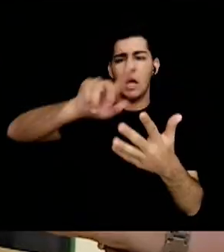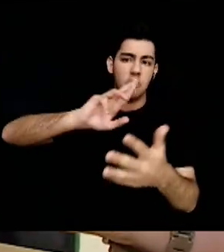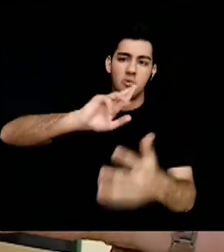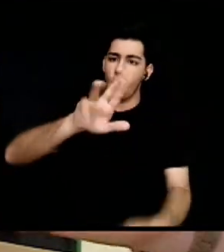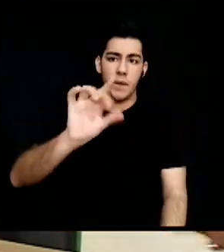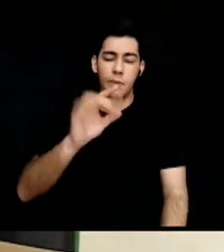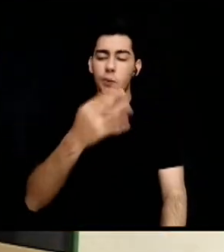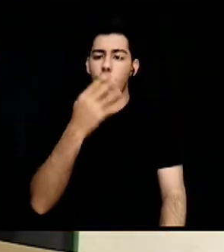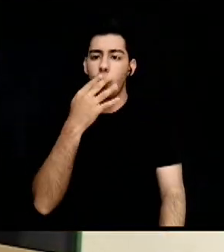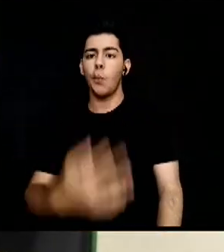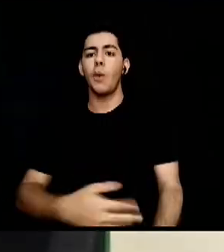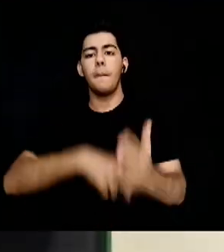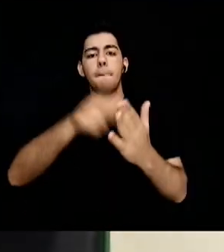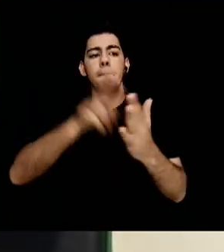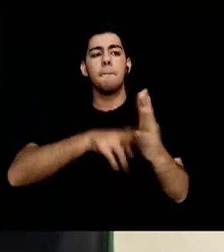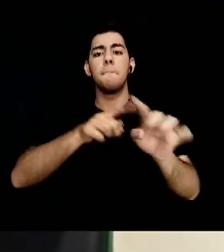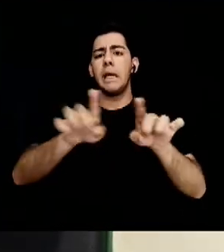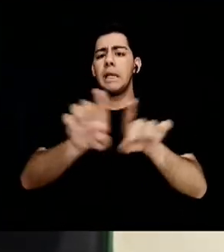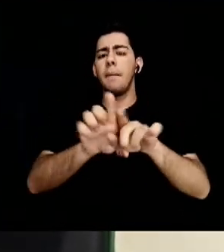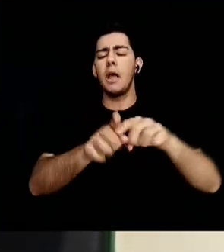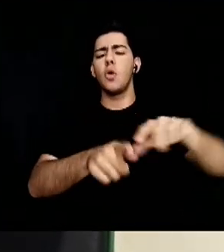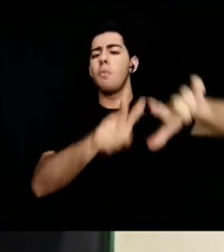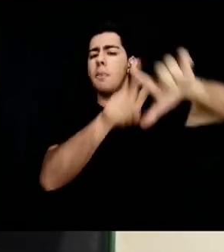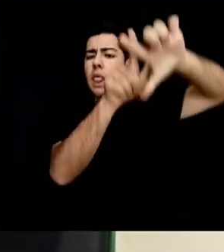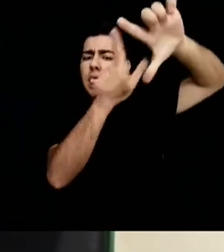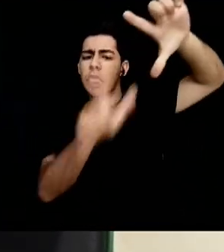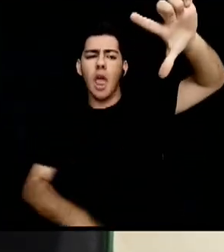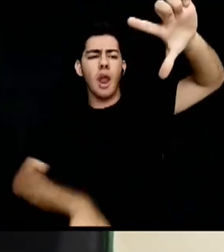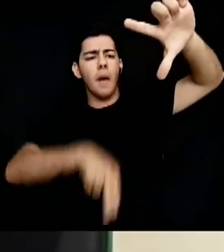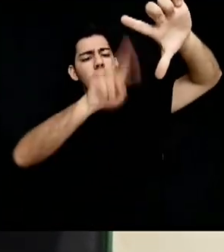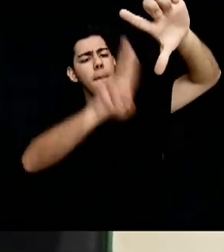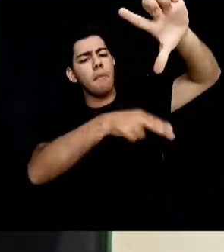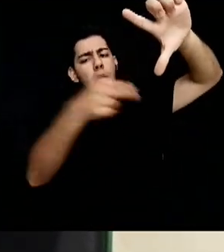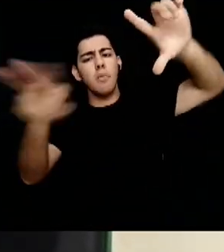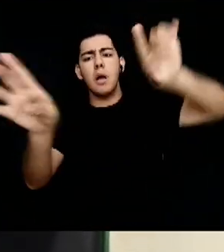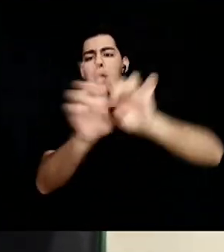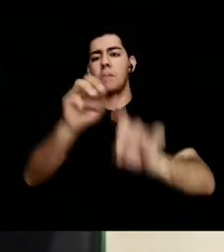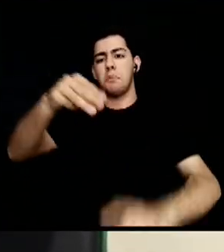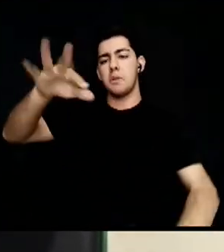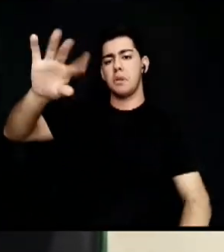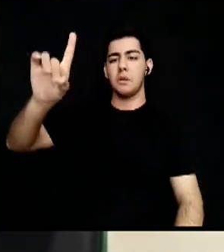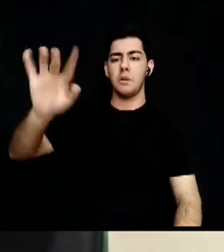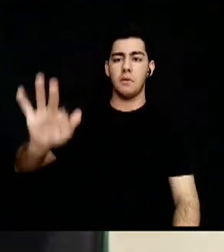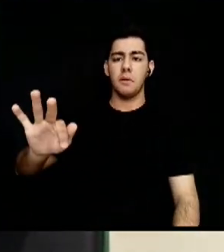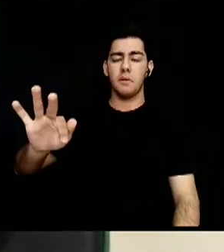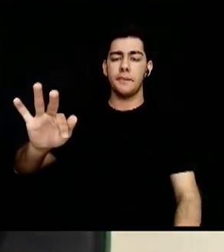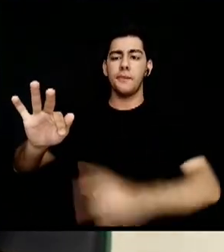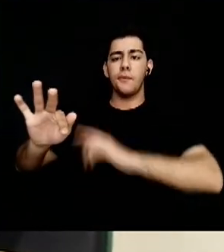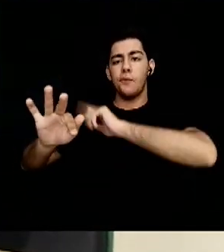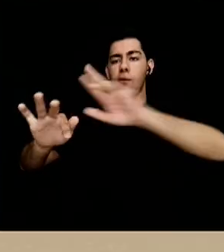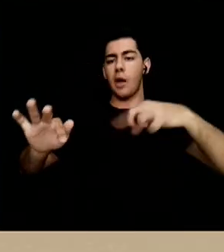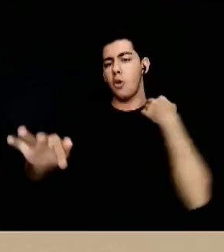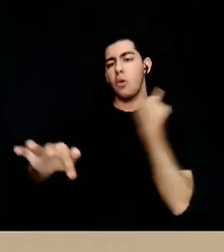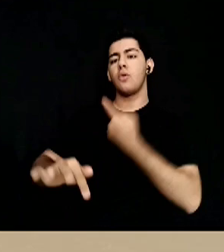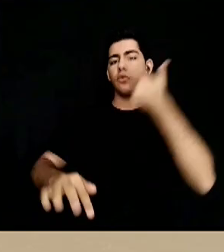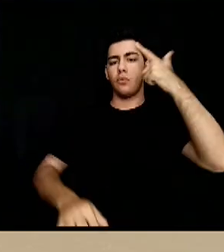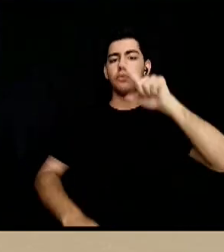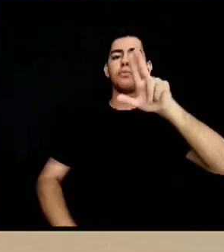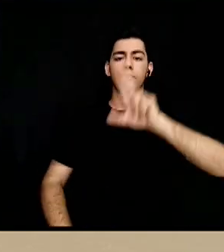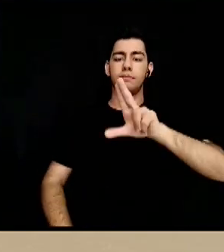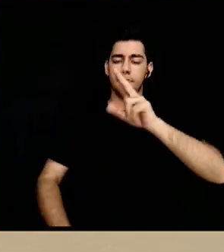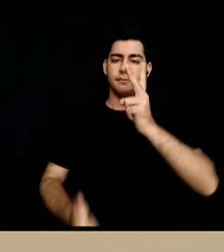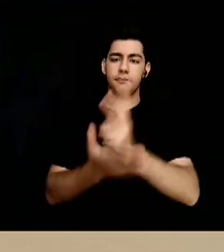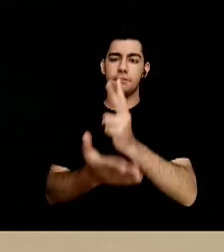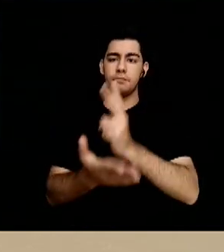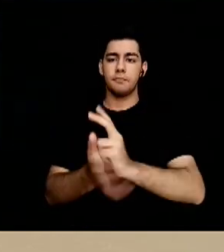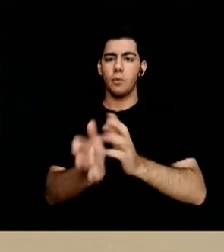no MDF. Exatamente. Os mesmos pincéis aqui que eu tô usando para cerâmica, eu uso no MDF, tá?